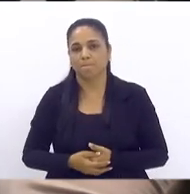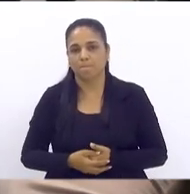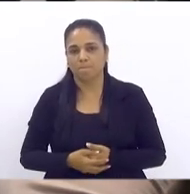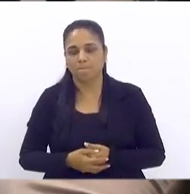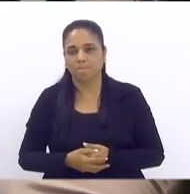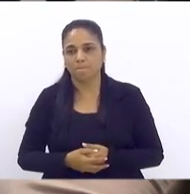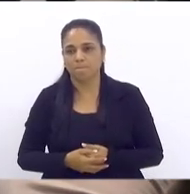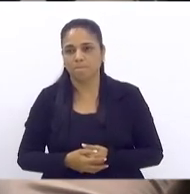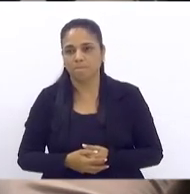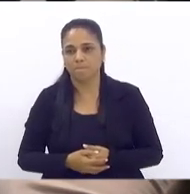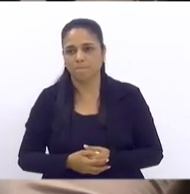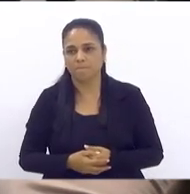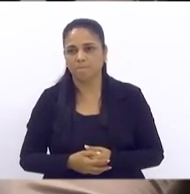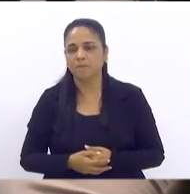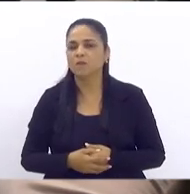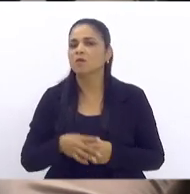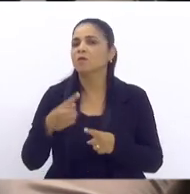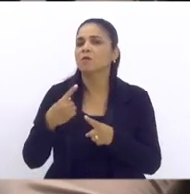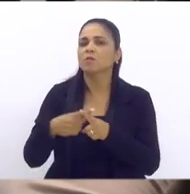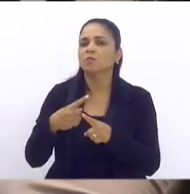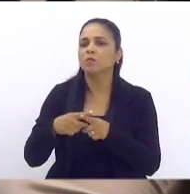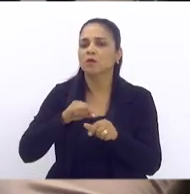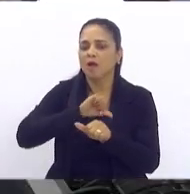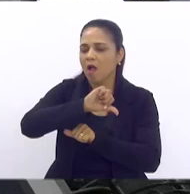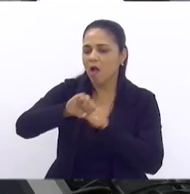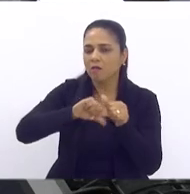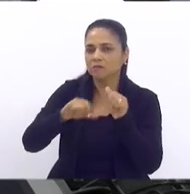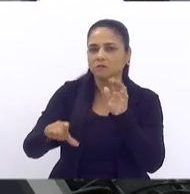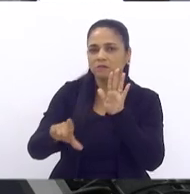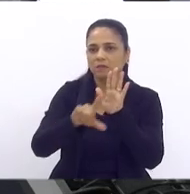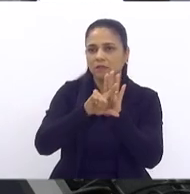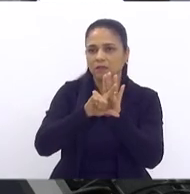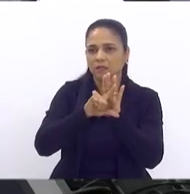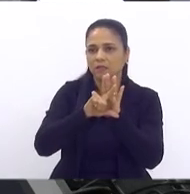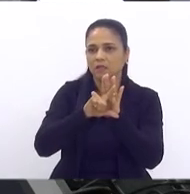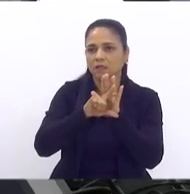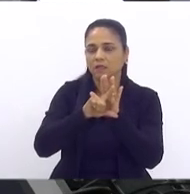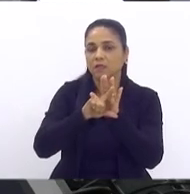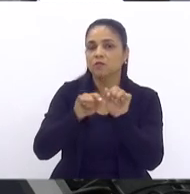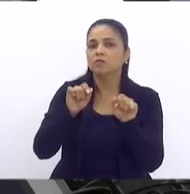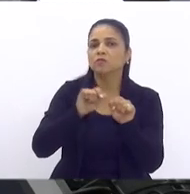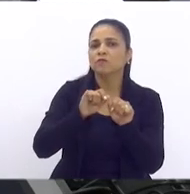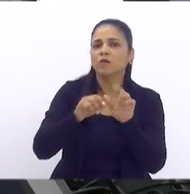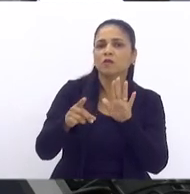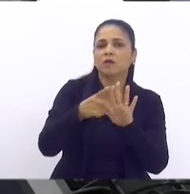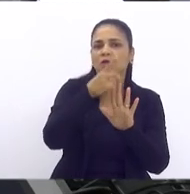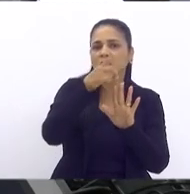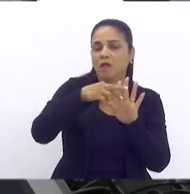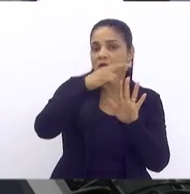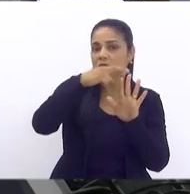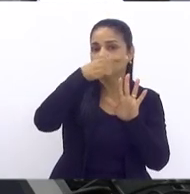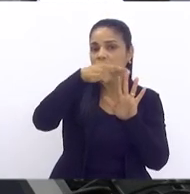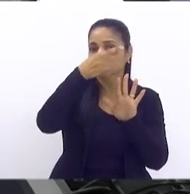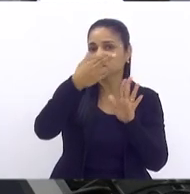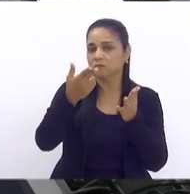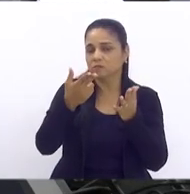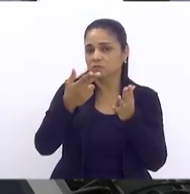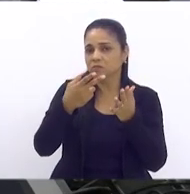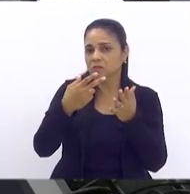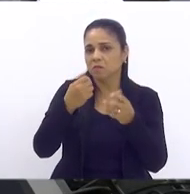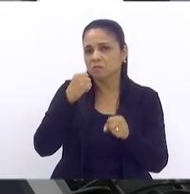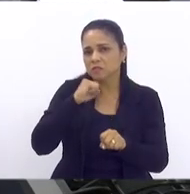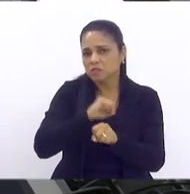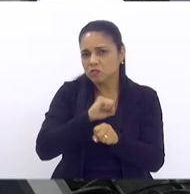E mais ainda... Importar, por que essa alteração da legislação não foi feita através de resolução? Porque aguardar o Congresso